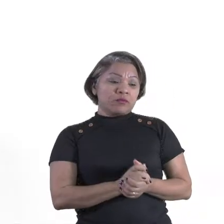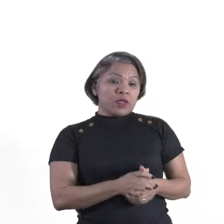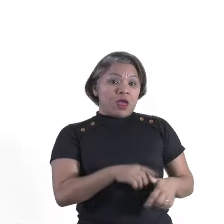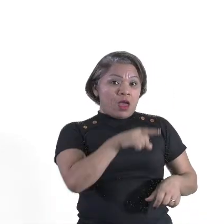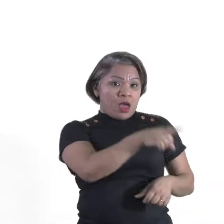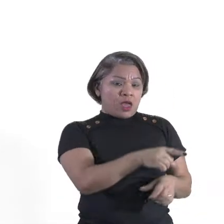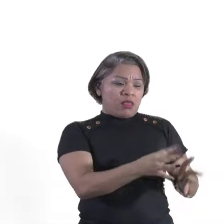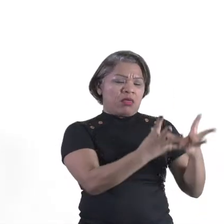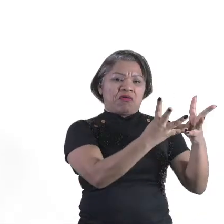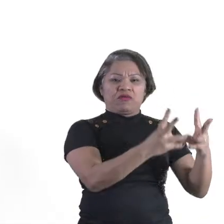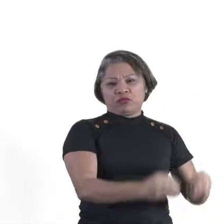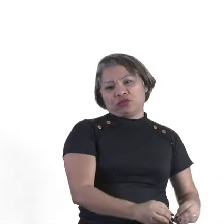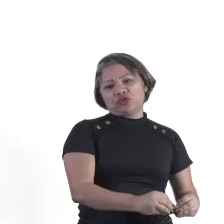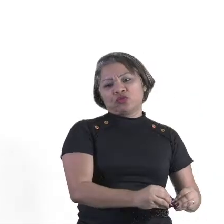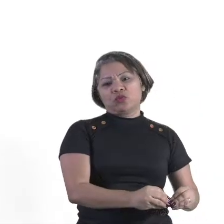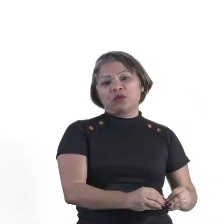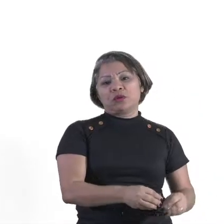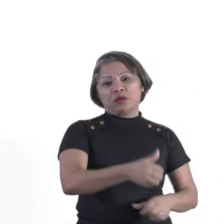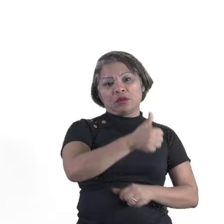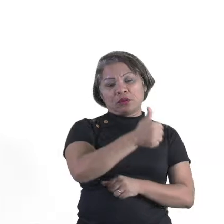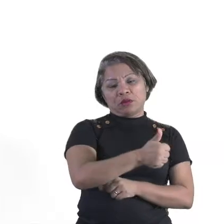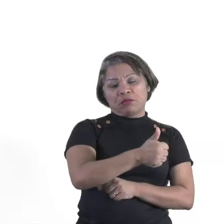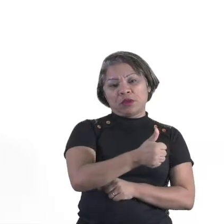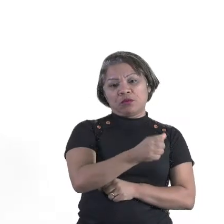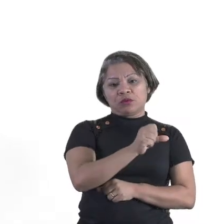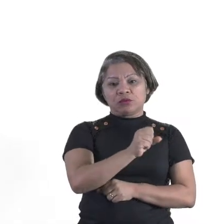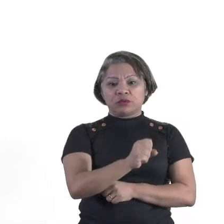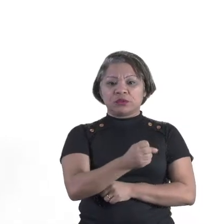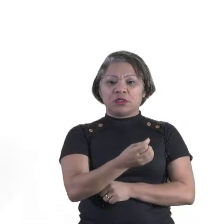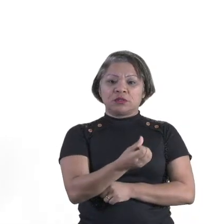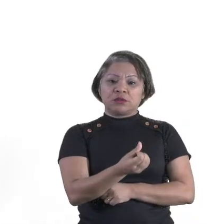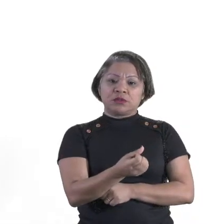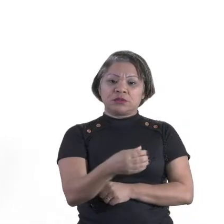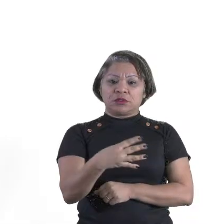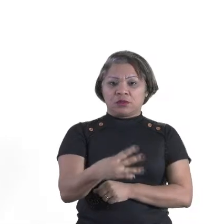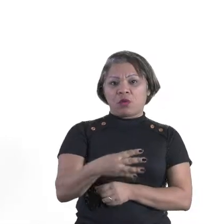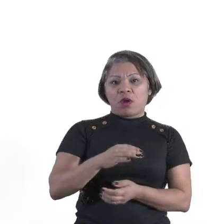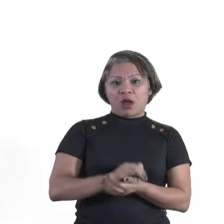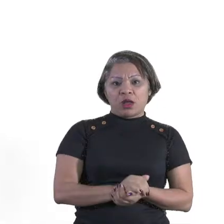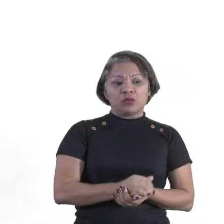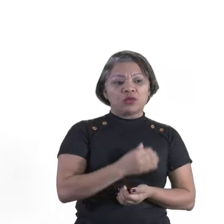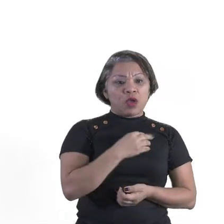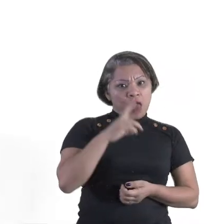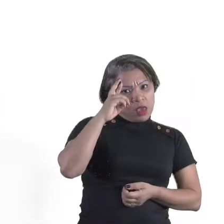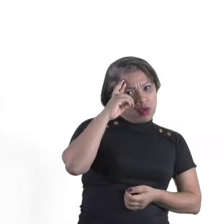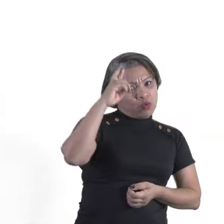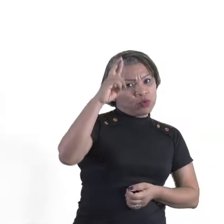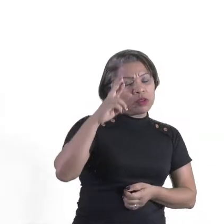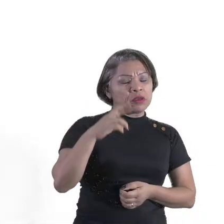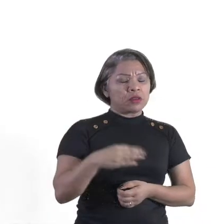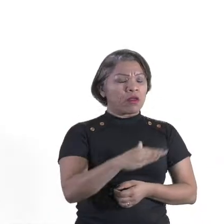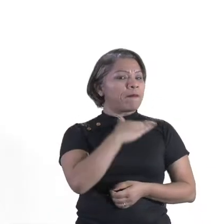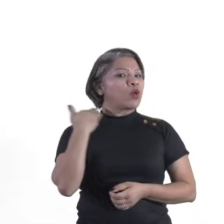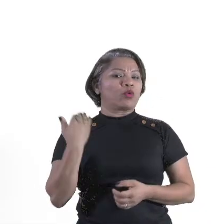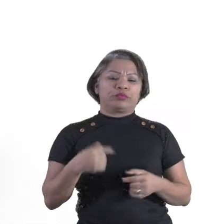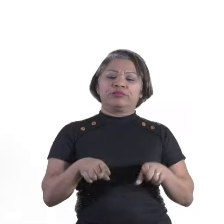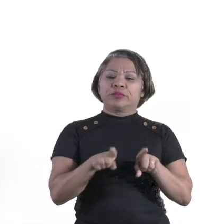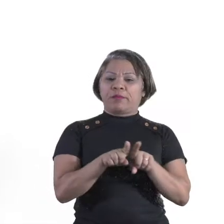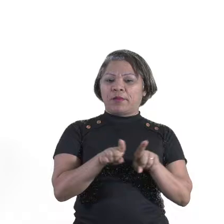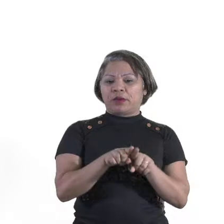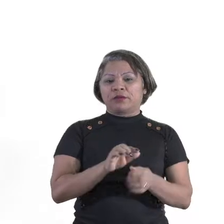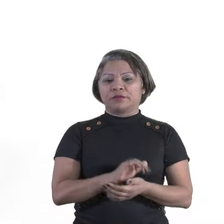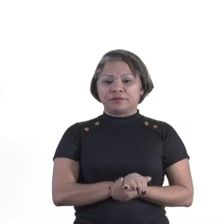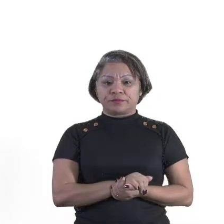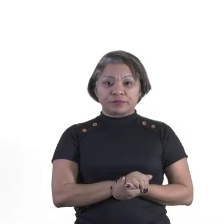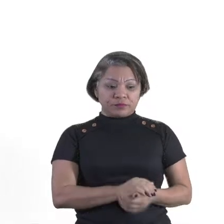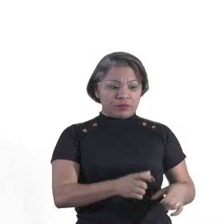1694 e seu líder morto no ano seguinte, em uma emboscada. Palmares foi construído na